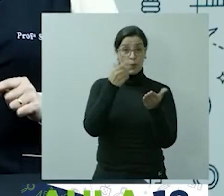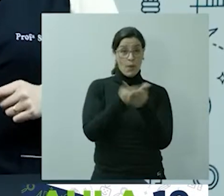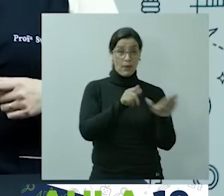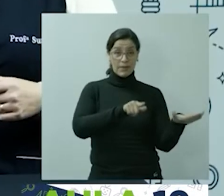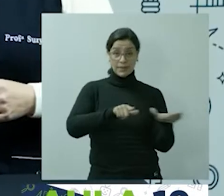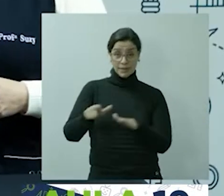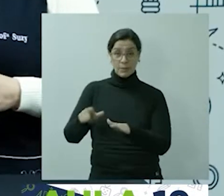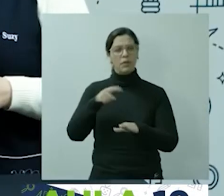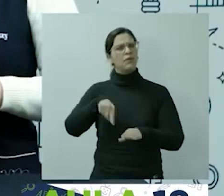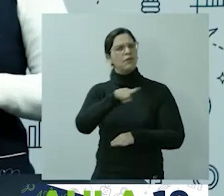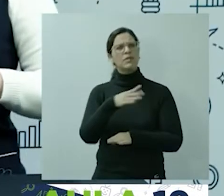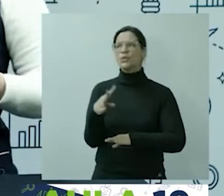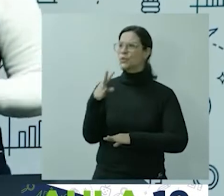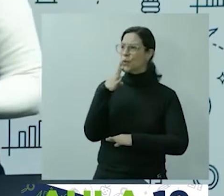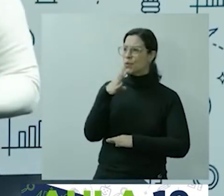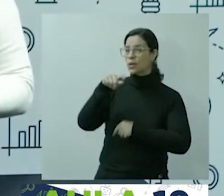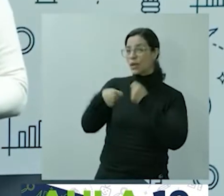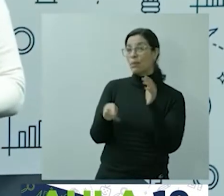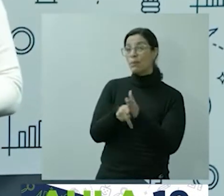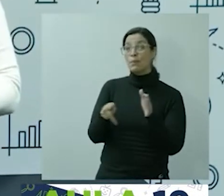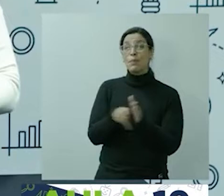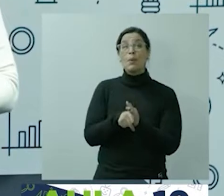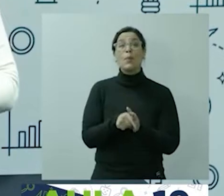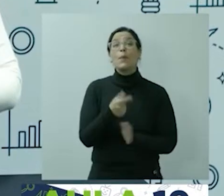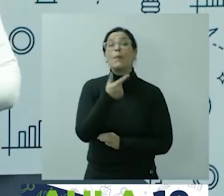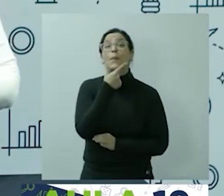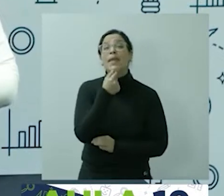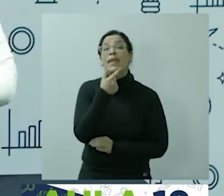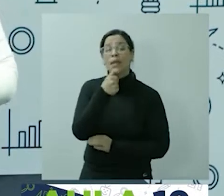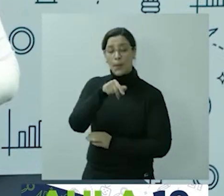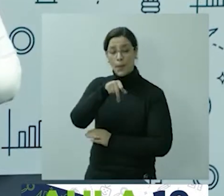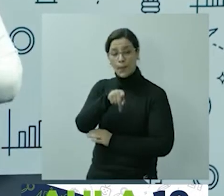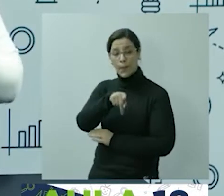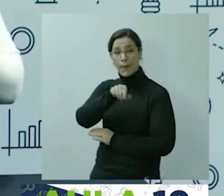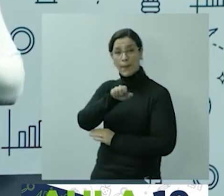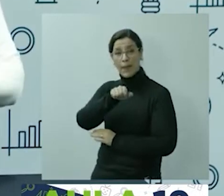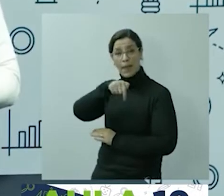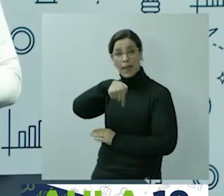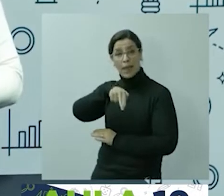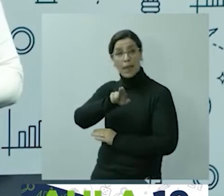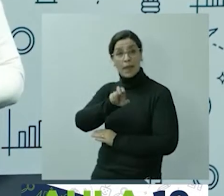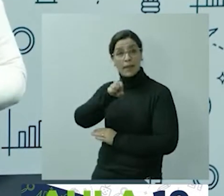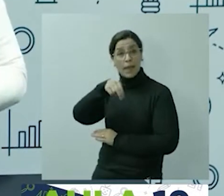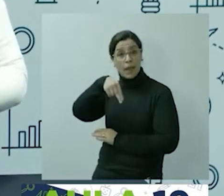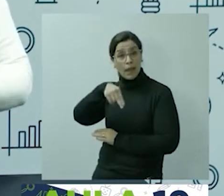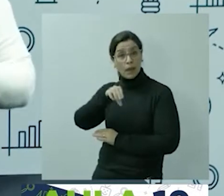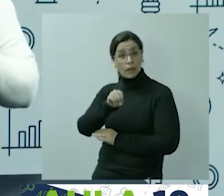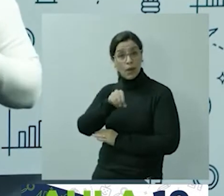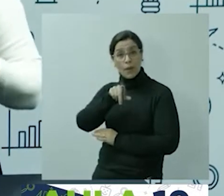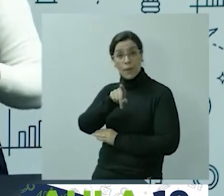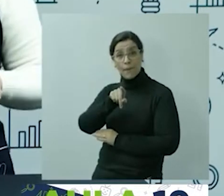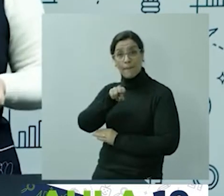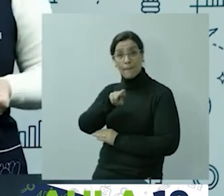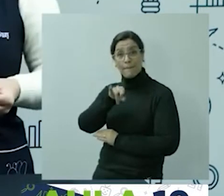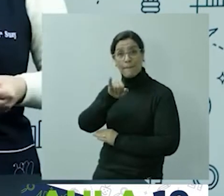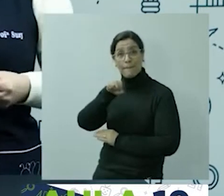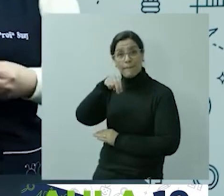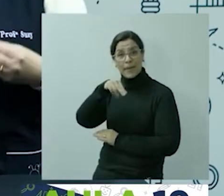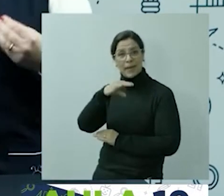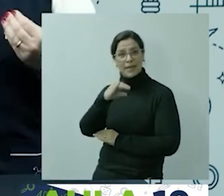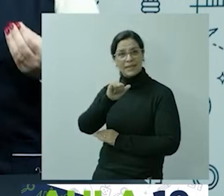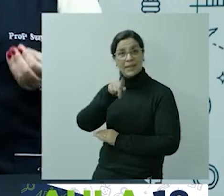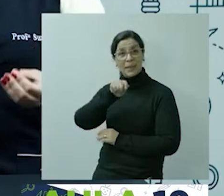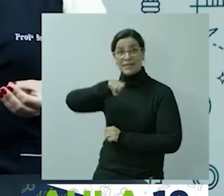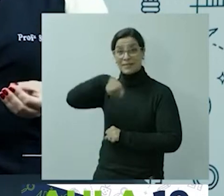semana, vocês conheceram O Pequeno Príncipe, que é uma história muito popular, que as pessoas gostam